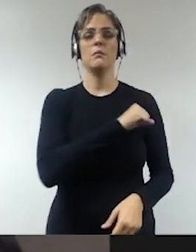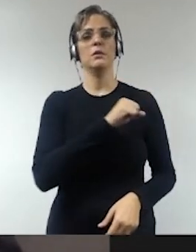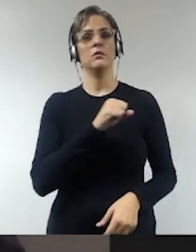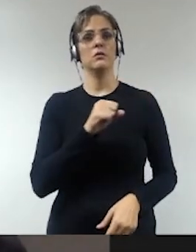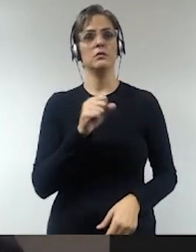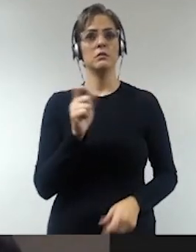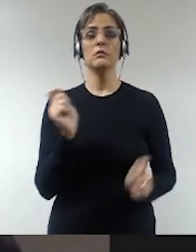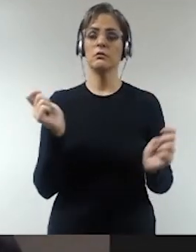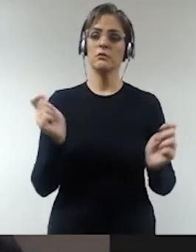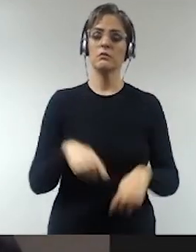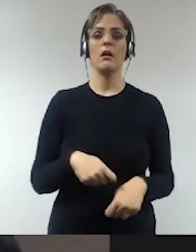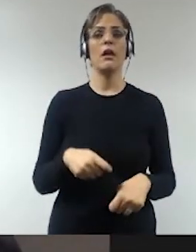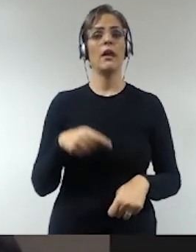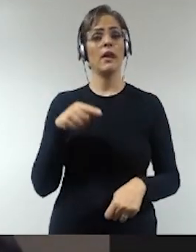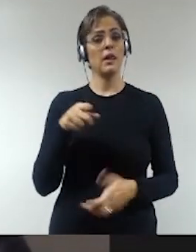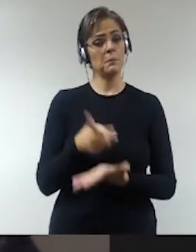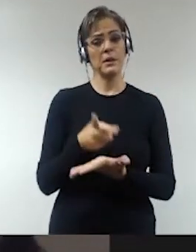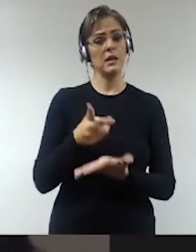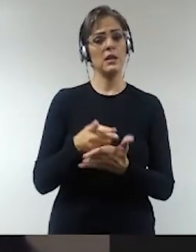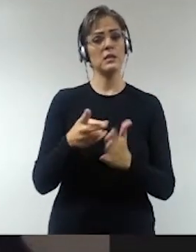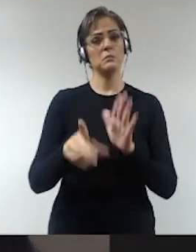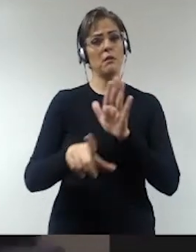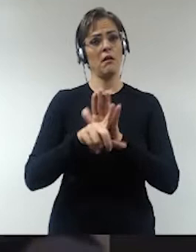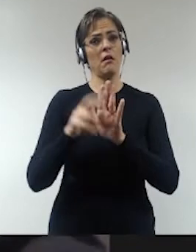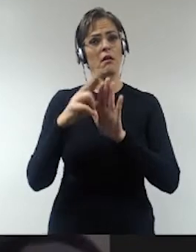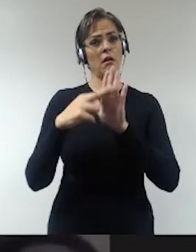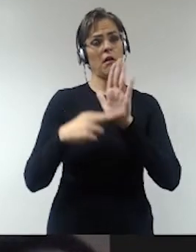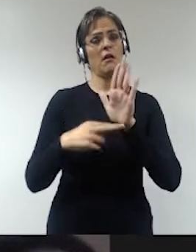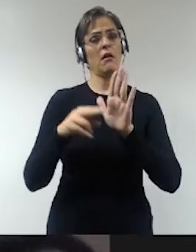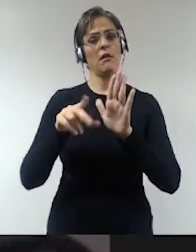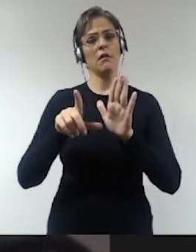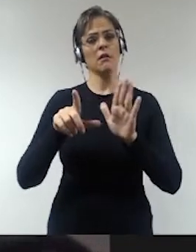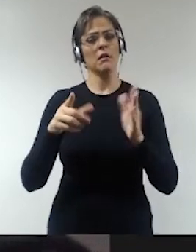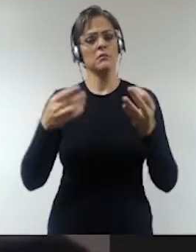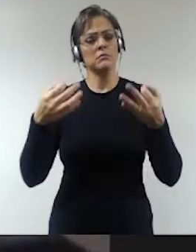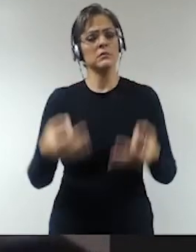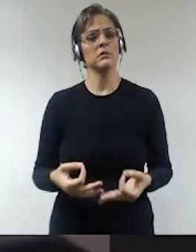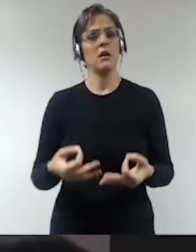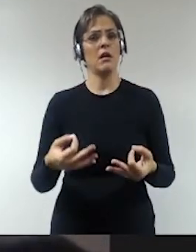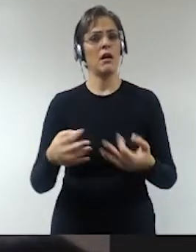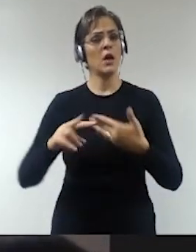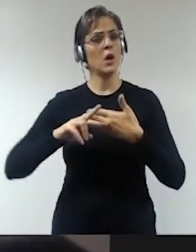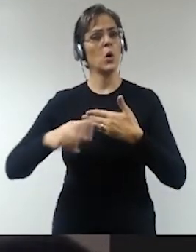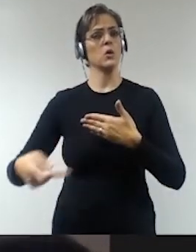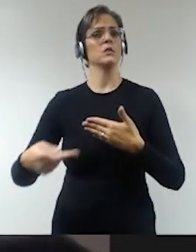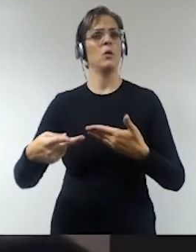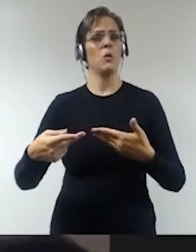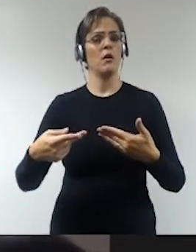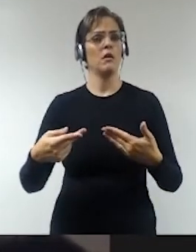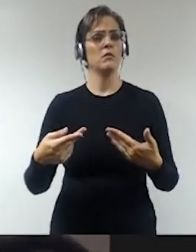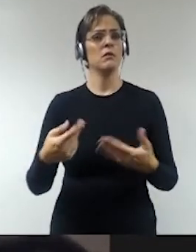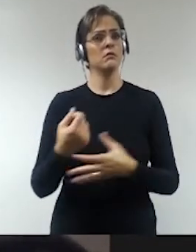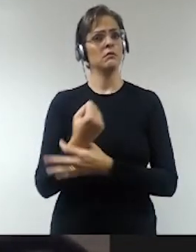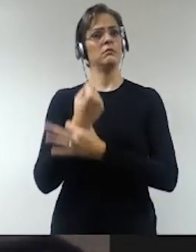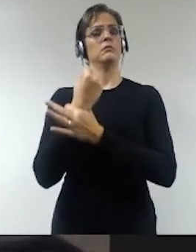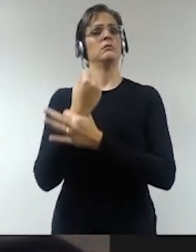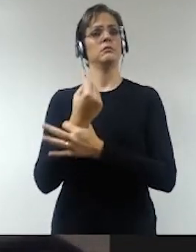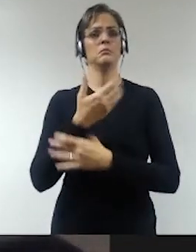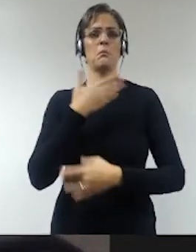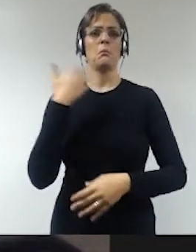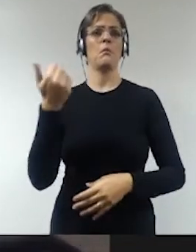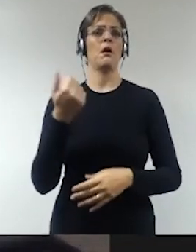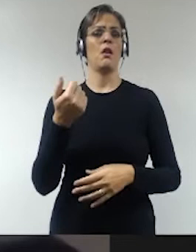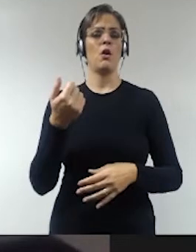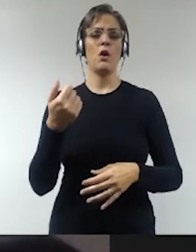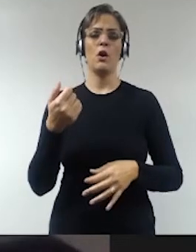busque, dentre dos princípios da lei, as consequências das suas decisões que garantam maior